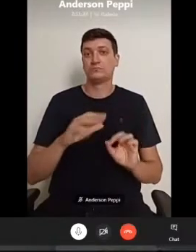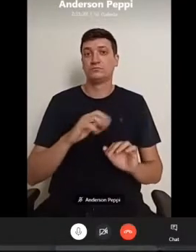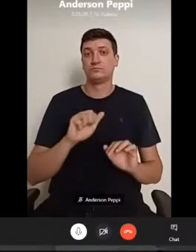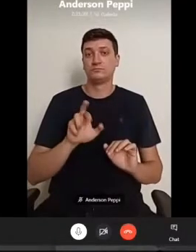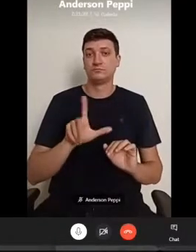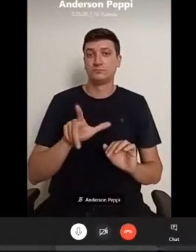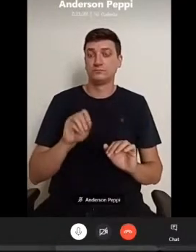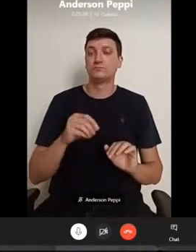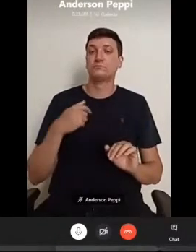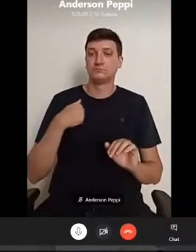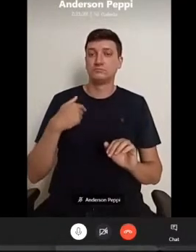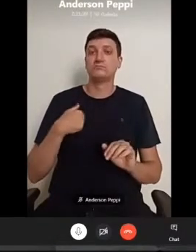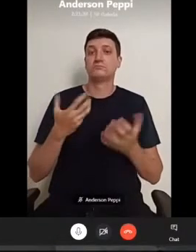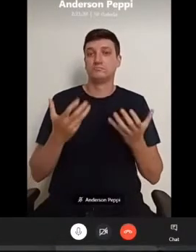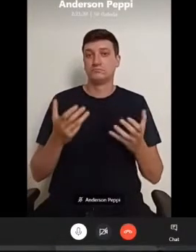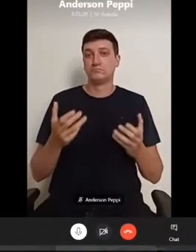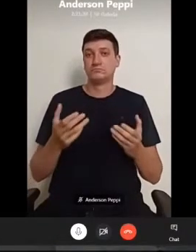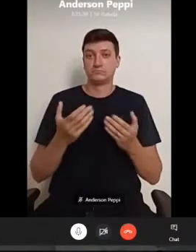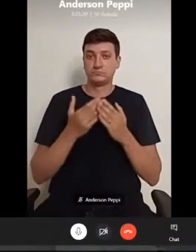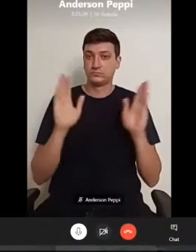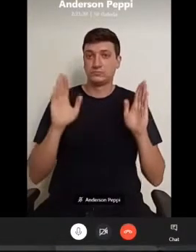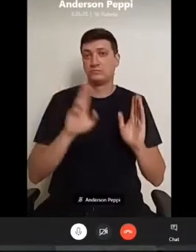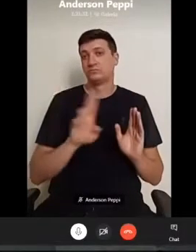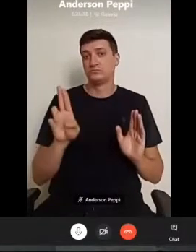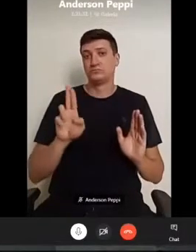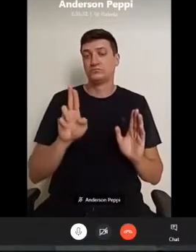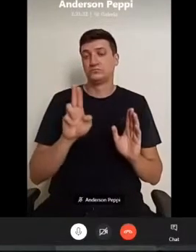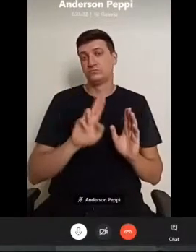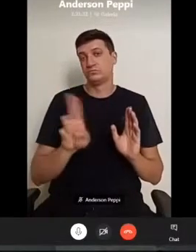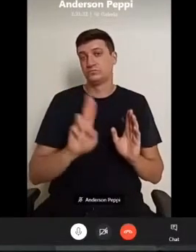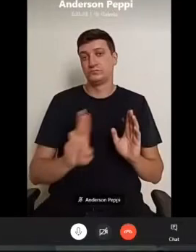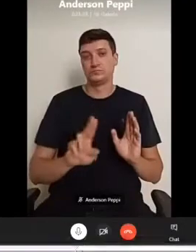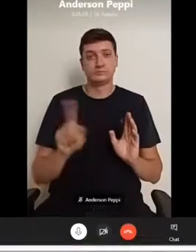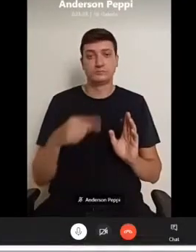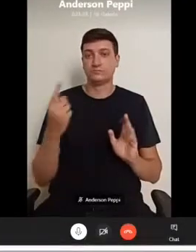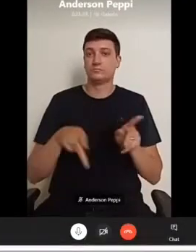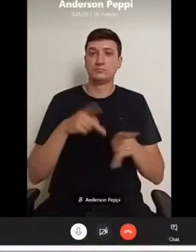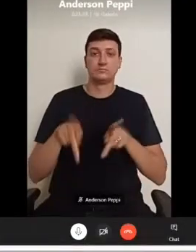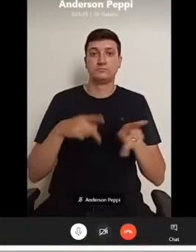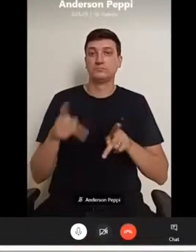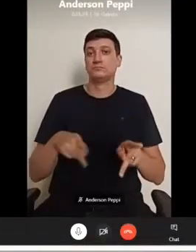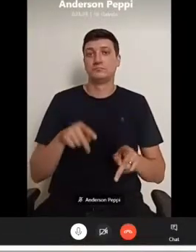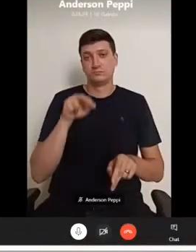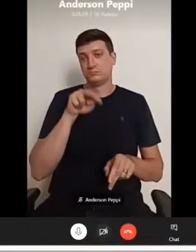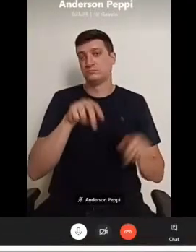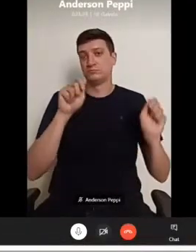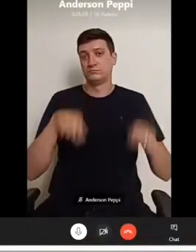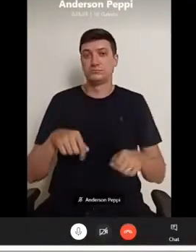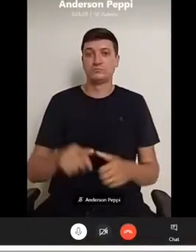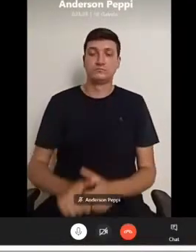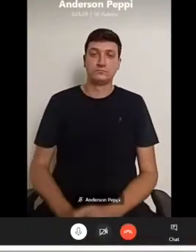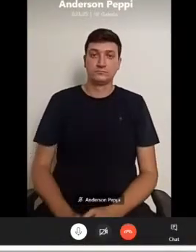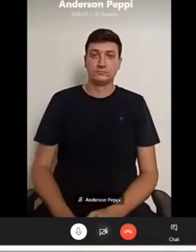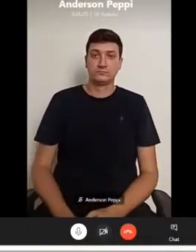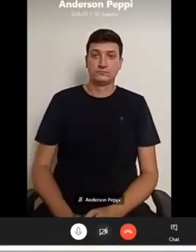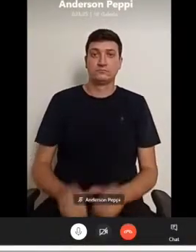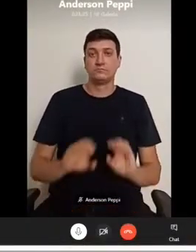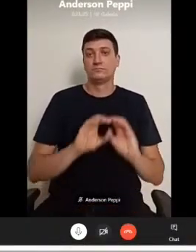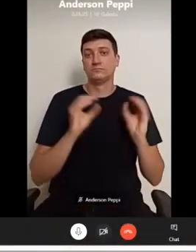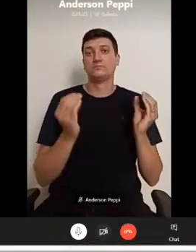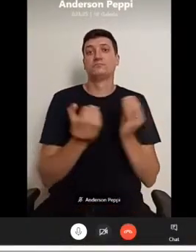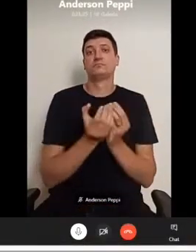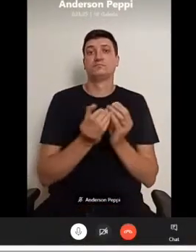divulgar meu nome aí para que a população possa acompanhar. Comissão de Constituição, Justiça